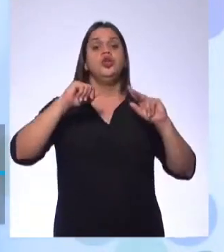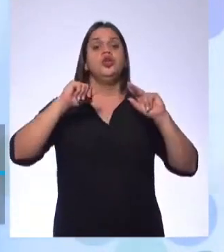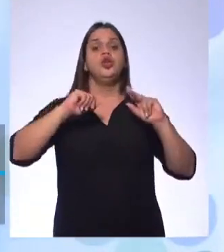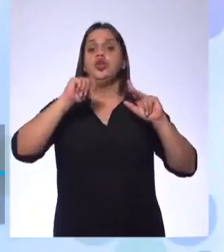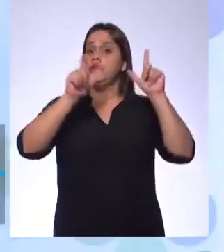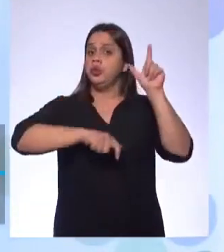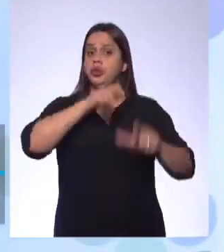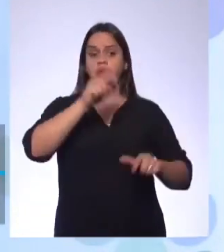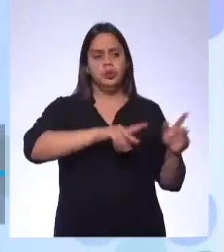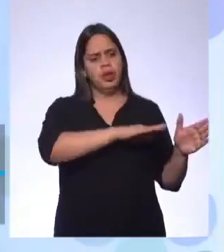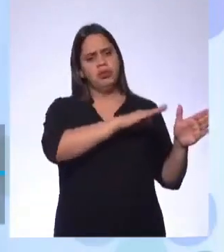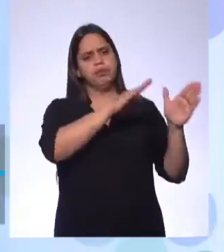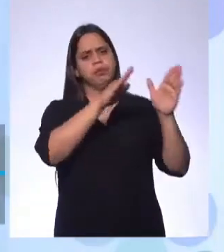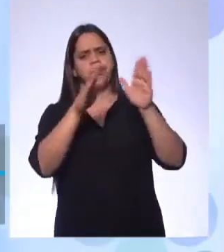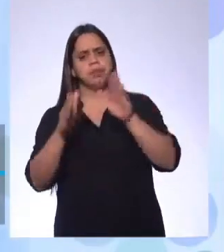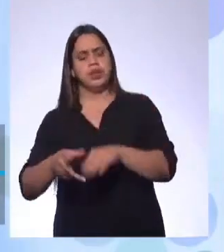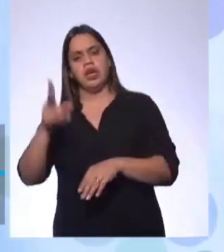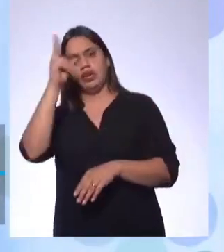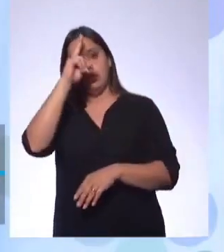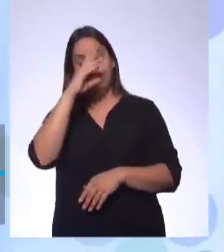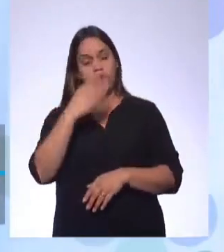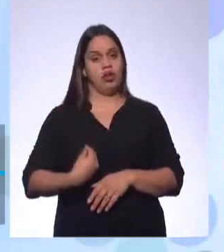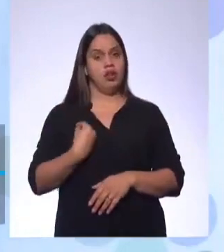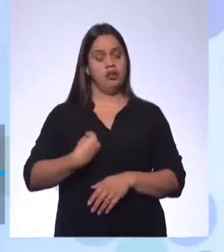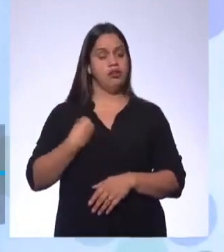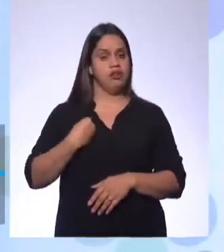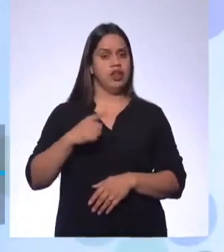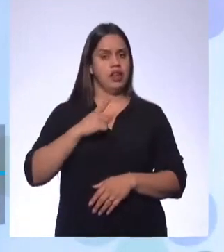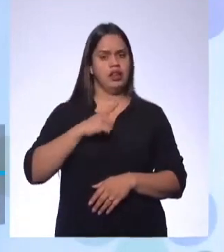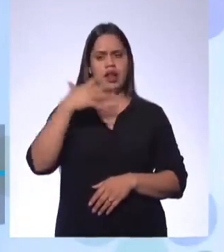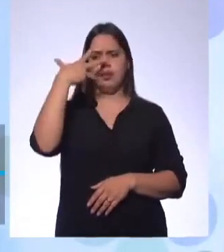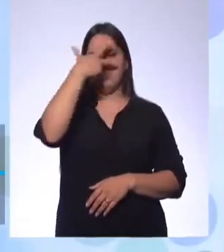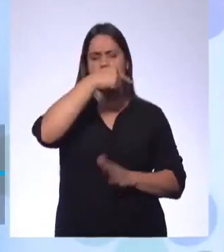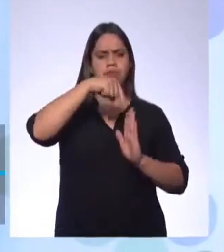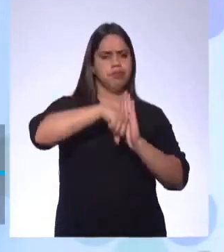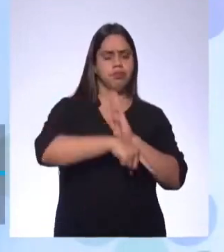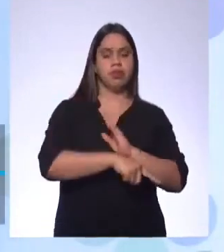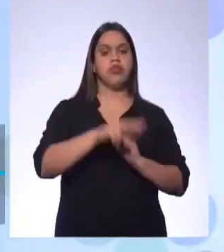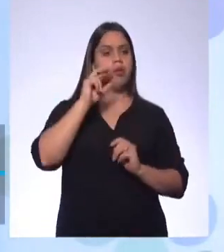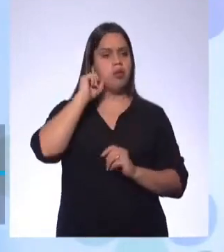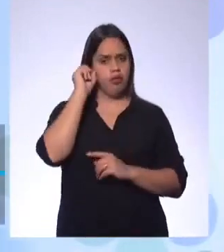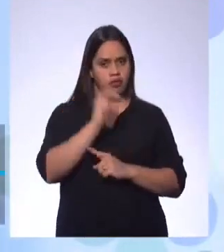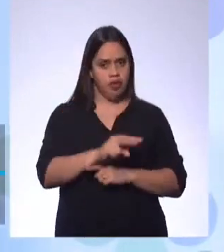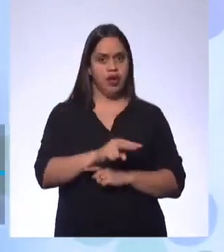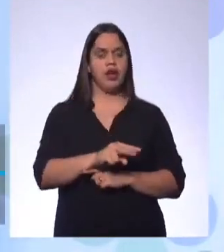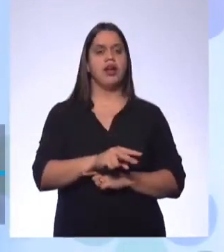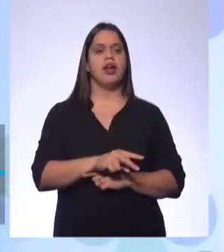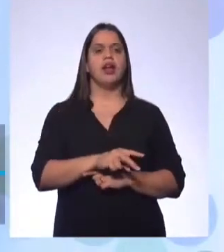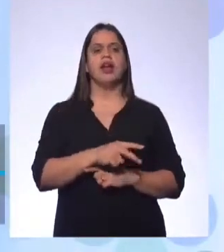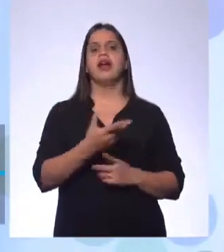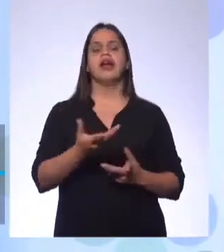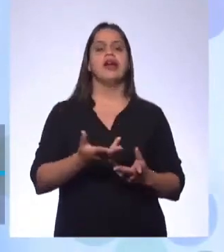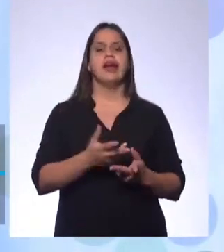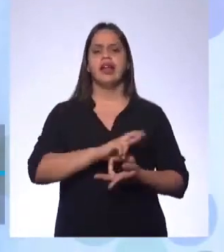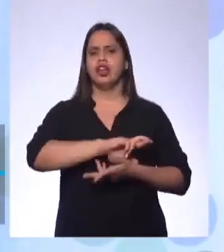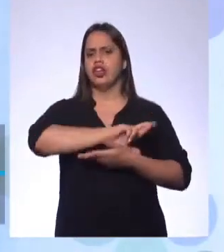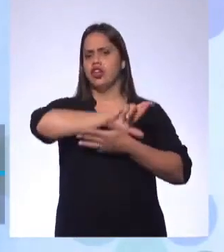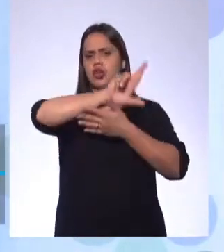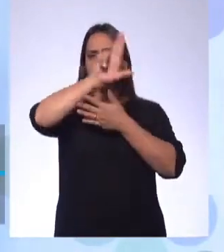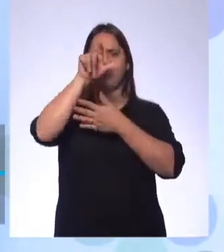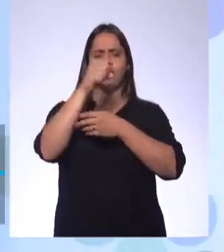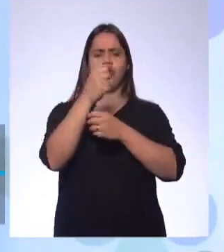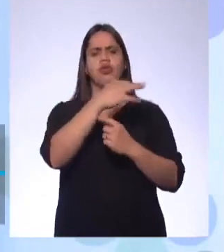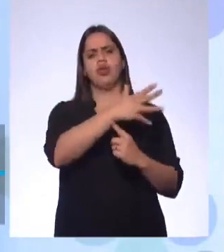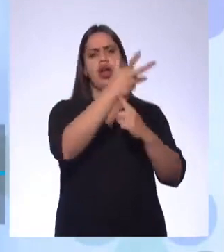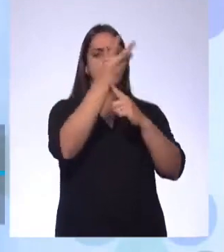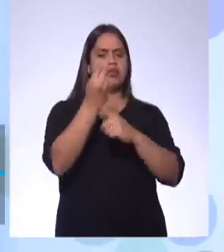de toda a história da humanidade. Existe uma beleza profunda. Vamos olhar, né, para a diversidade das artes,